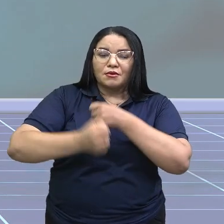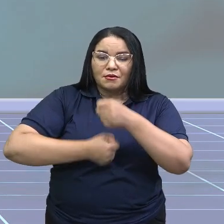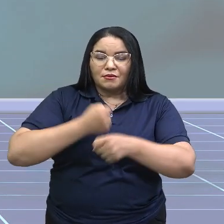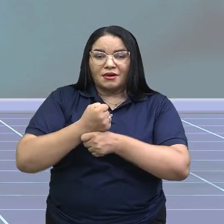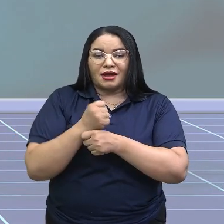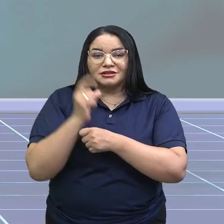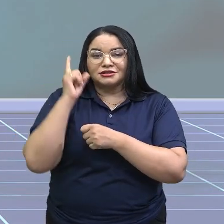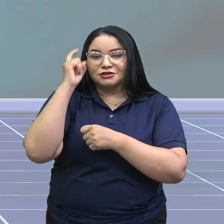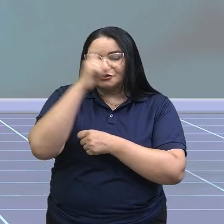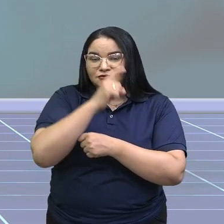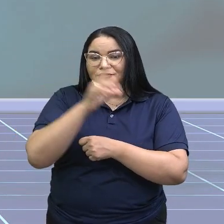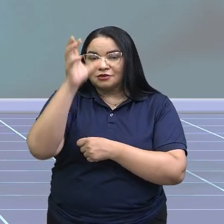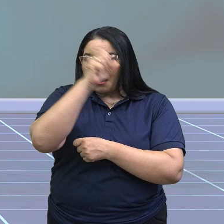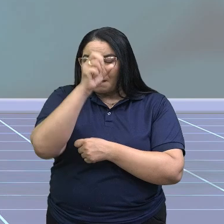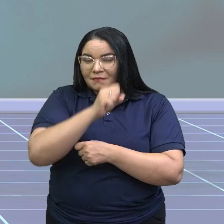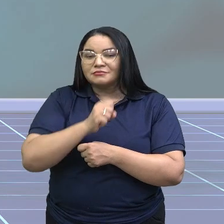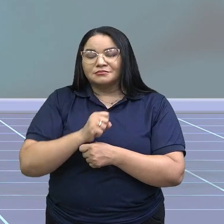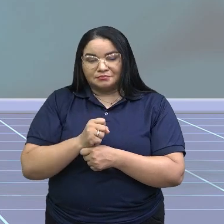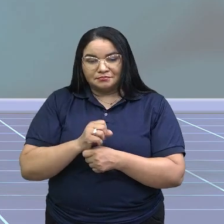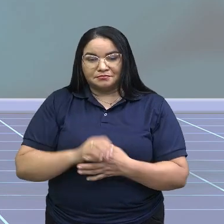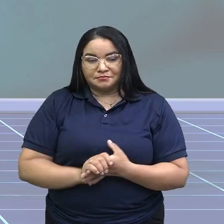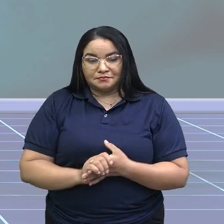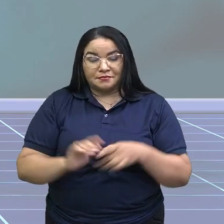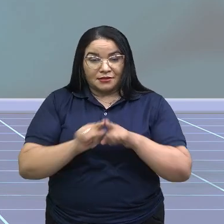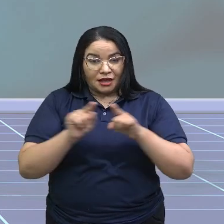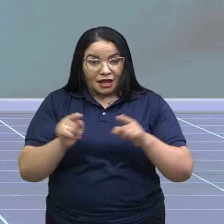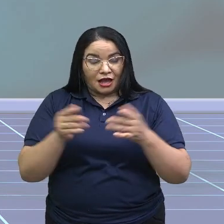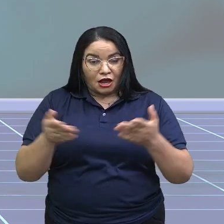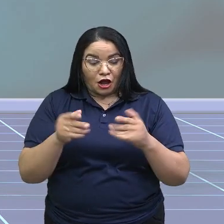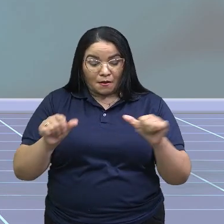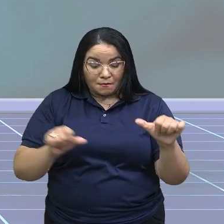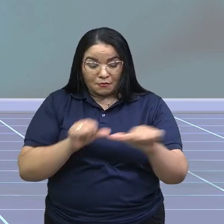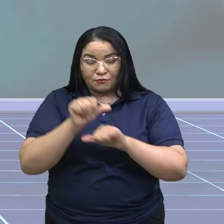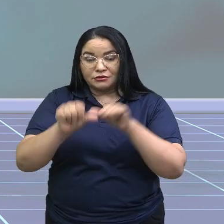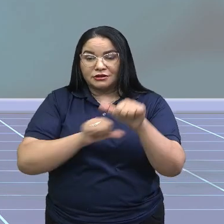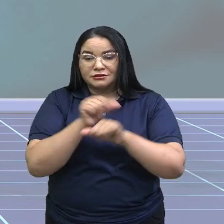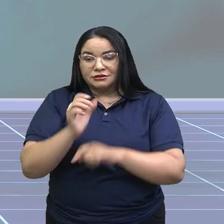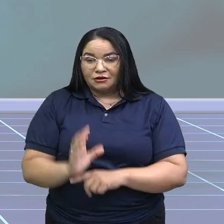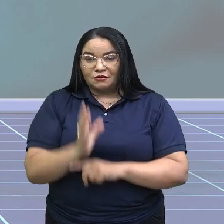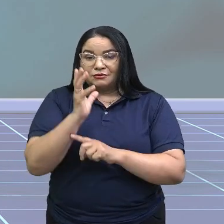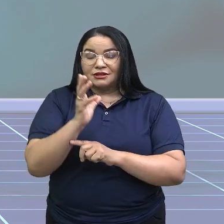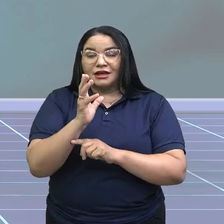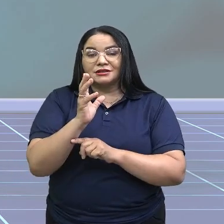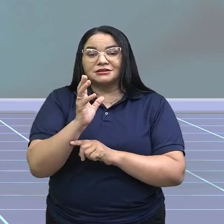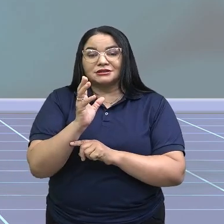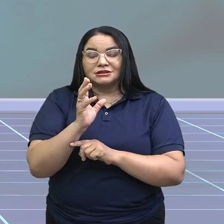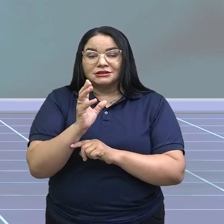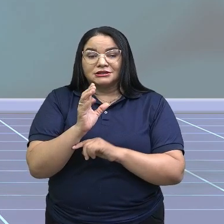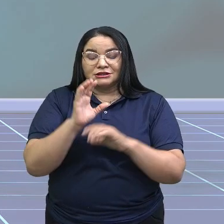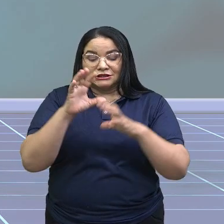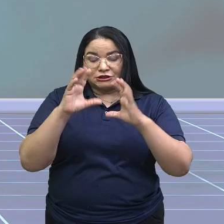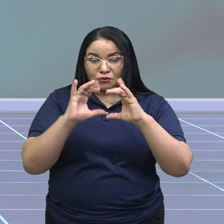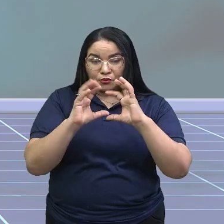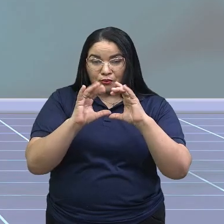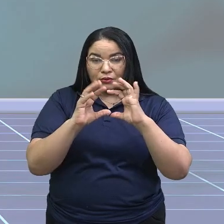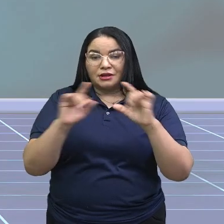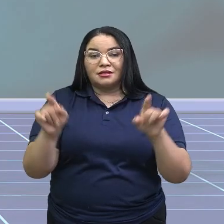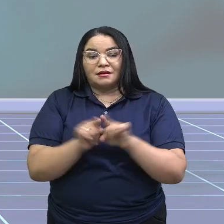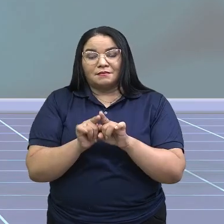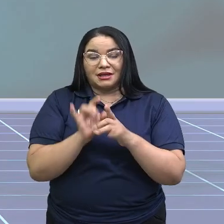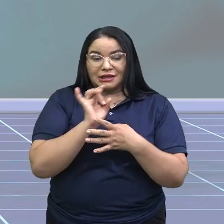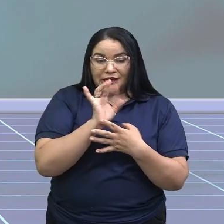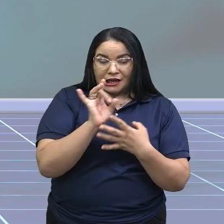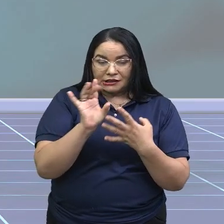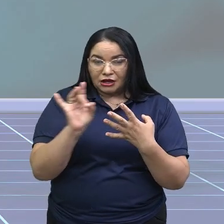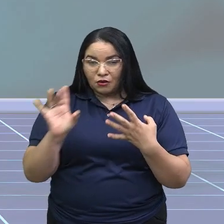tá? E aí, né, a gente falou para vocês dessas mudanças que acontecem no geral, né, com cada indivíduo. É claro que cada um vai